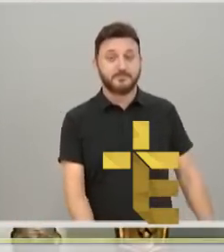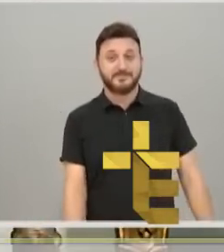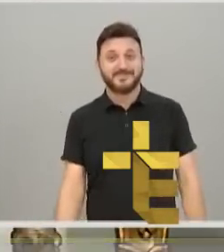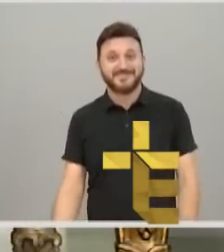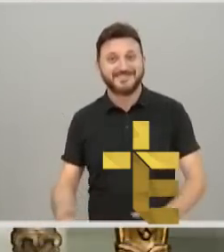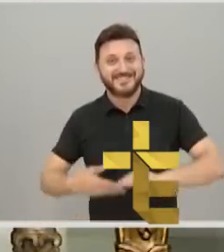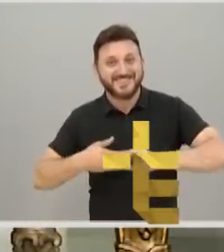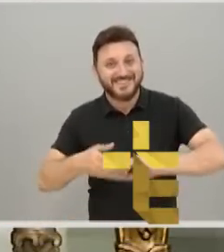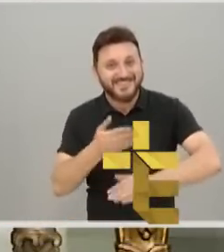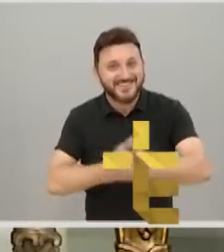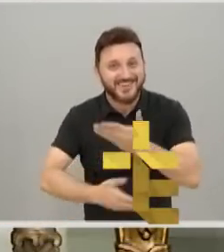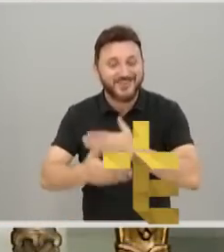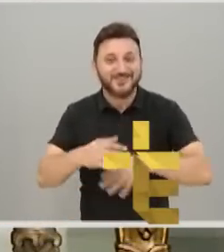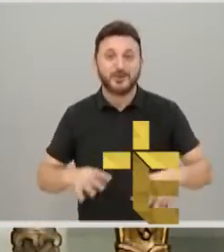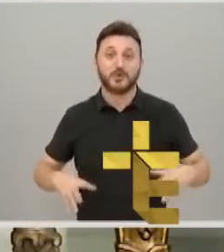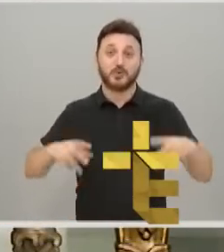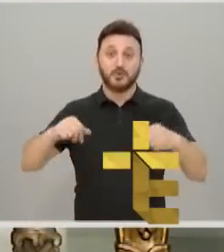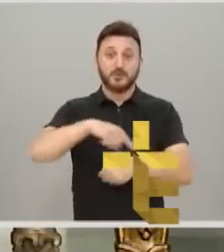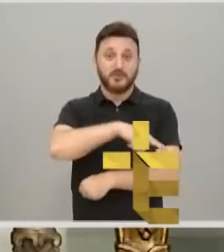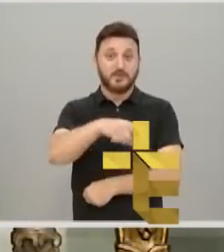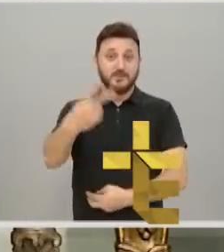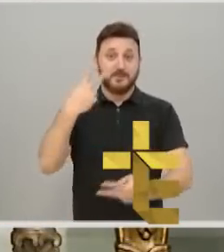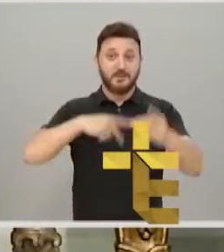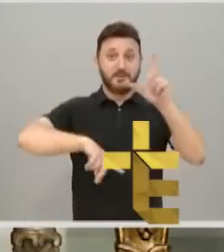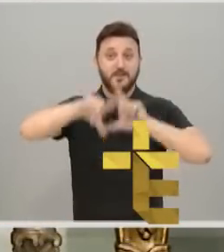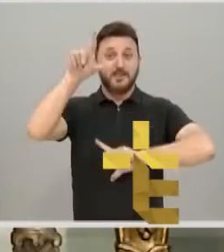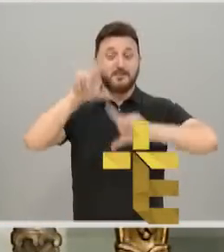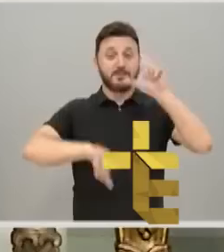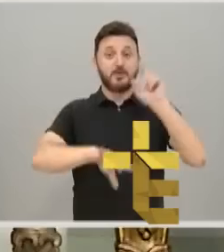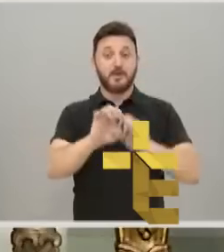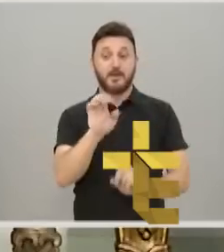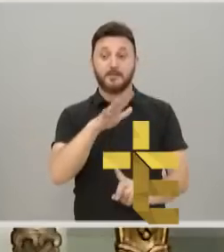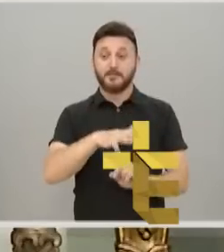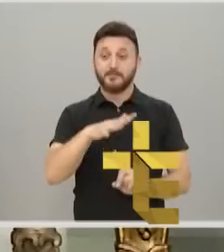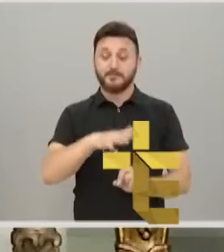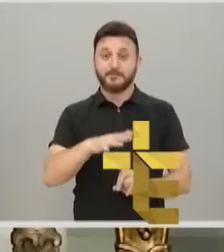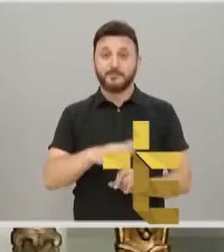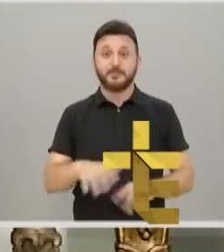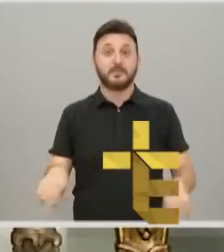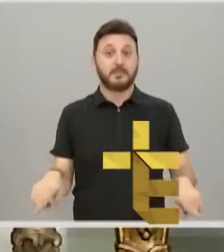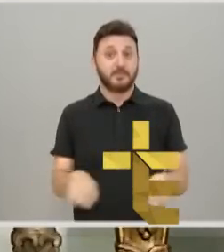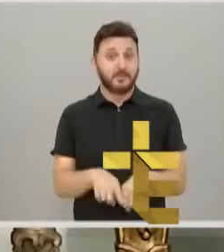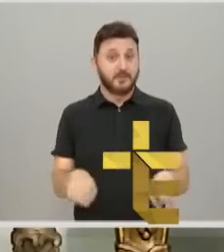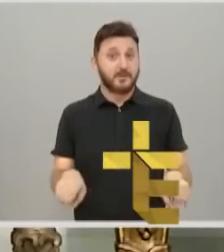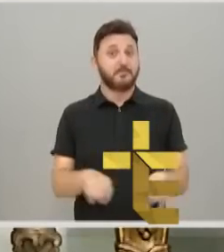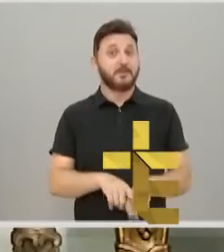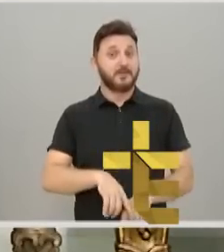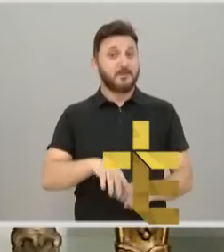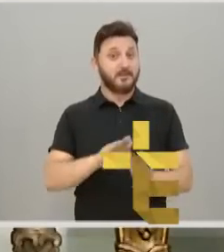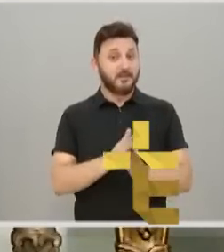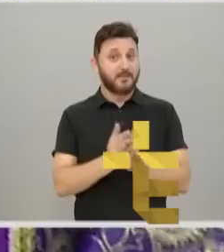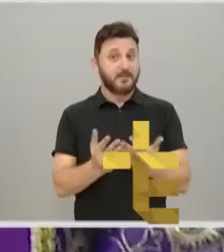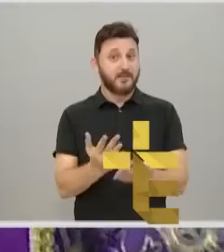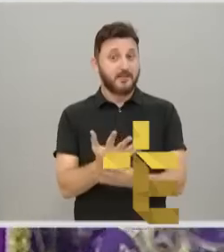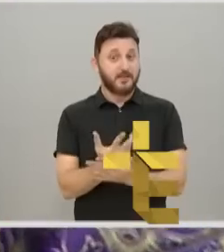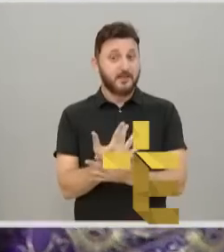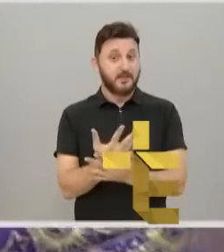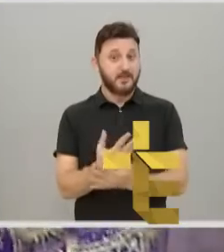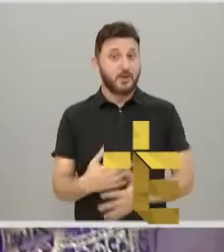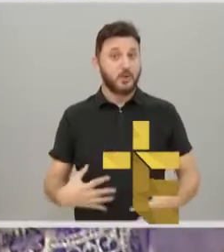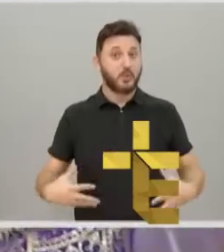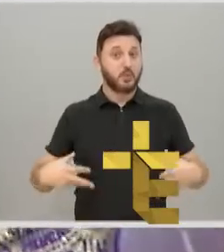Quero saudar a todos que estão acompanhando pela E-Paraná. A partir da E-Paraná, saúdo a